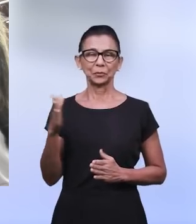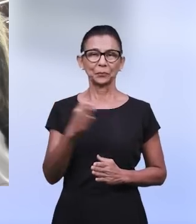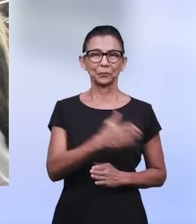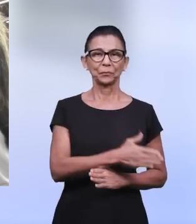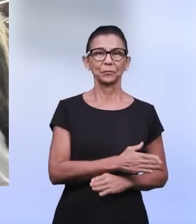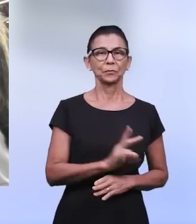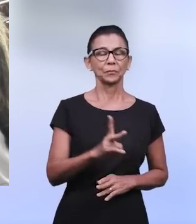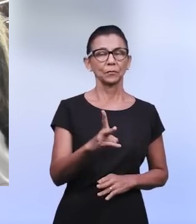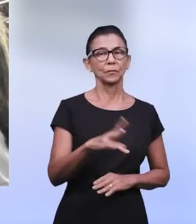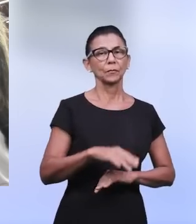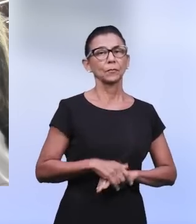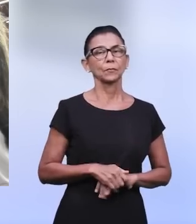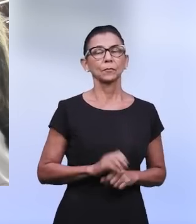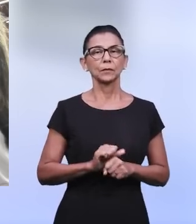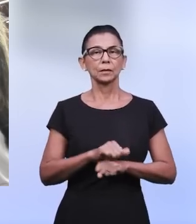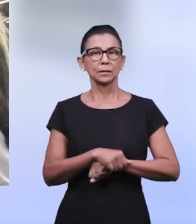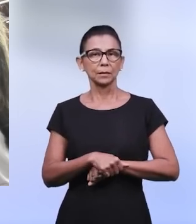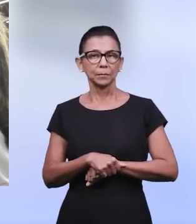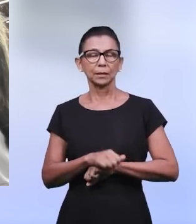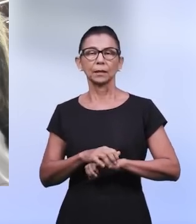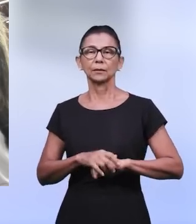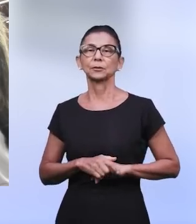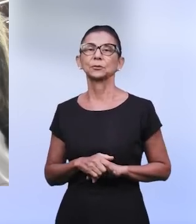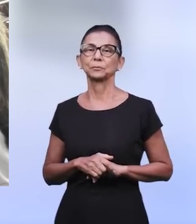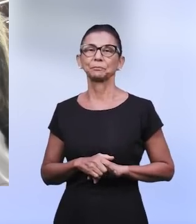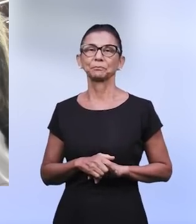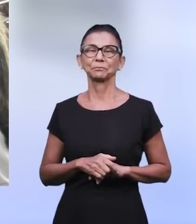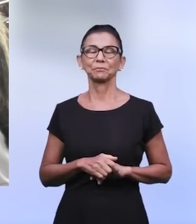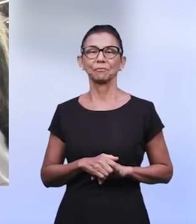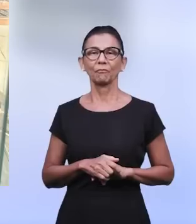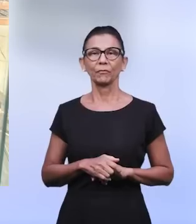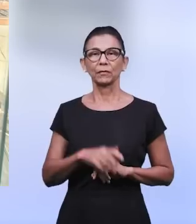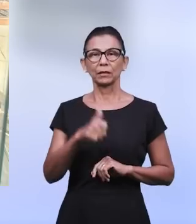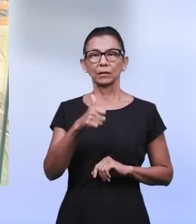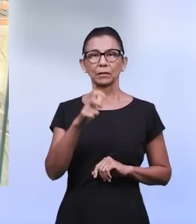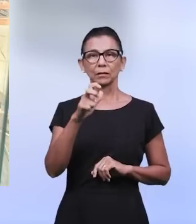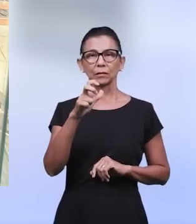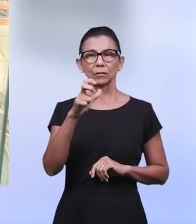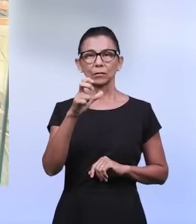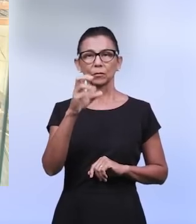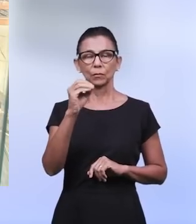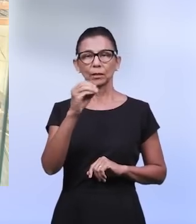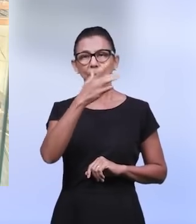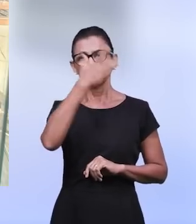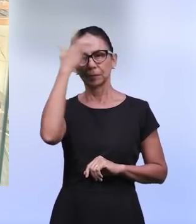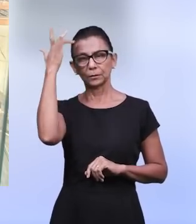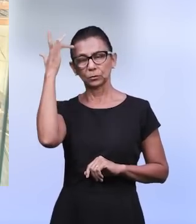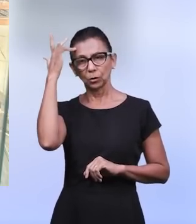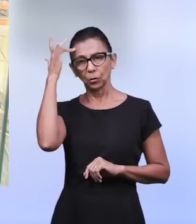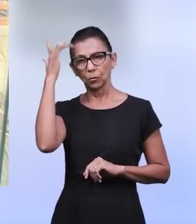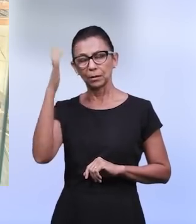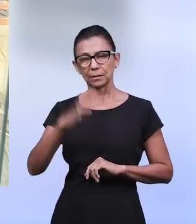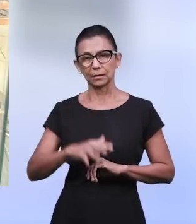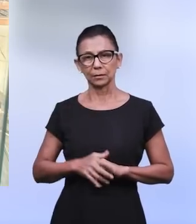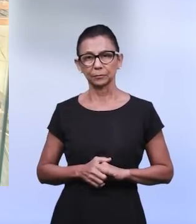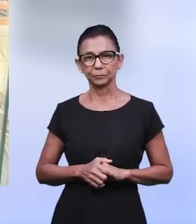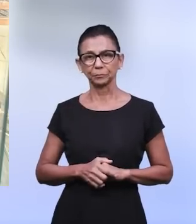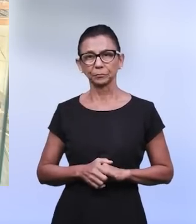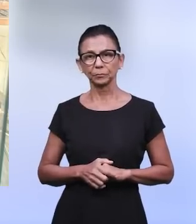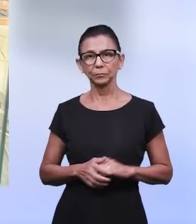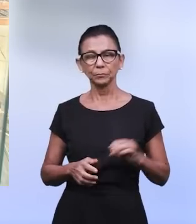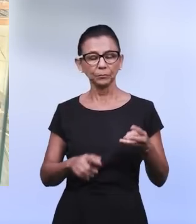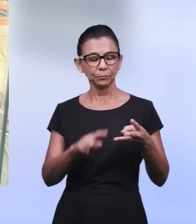capital, houve um mini-seminário do Polo Renascença na igreja de mesmo nome. Cerca de 150 irmãos da ICM Bequimão,